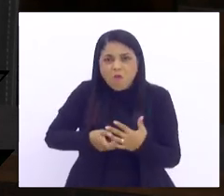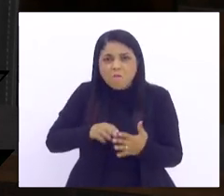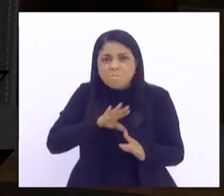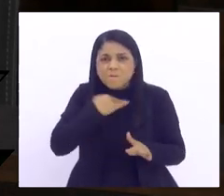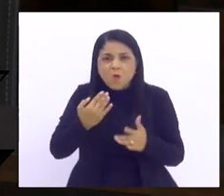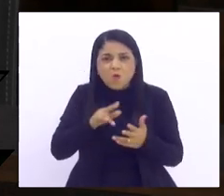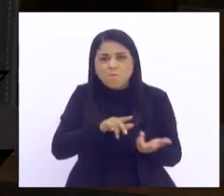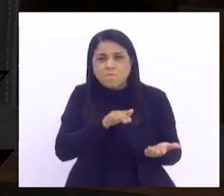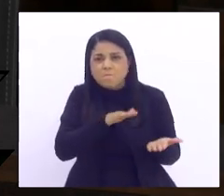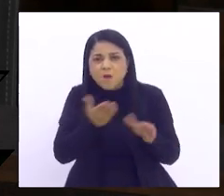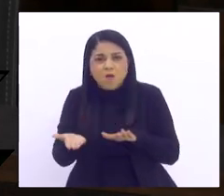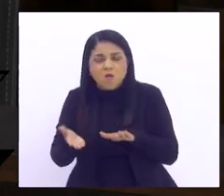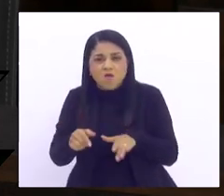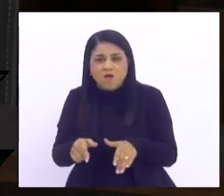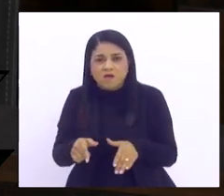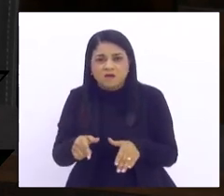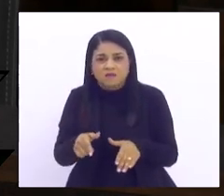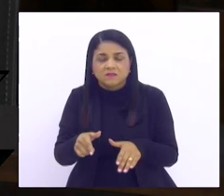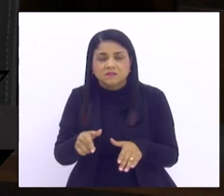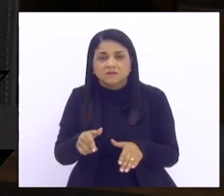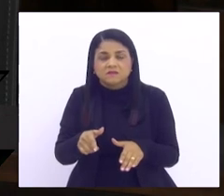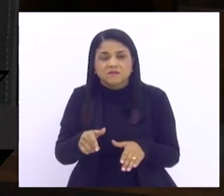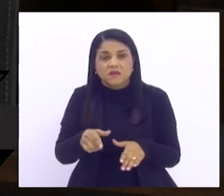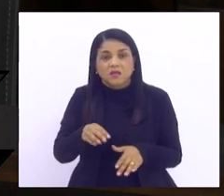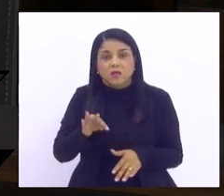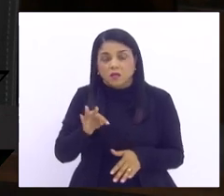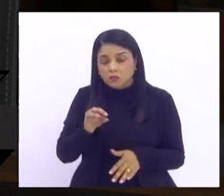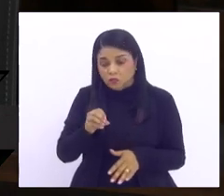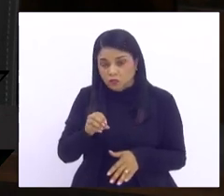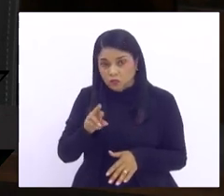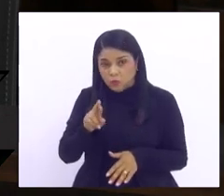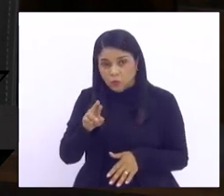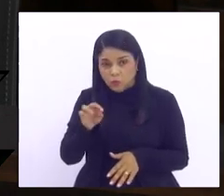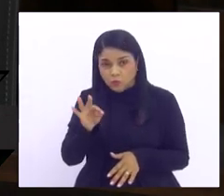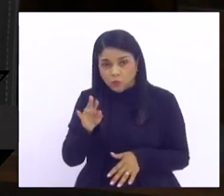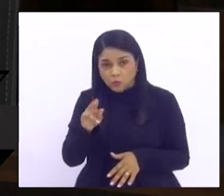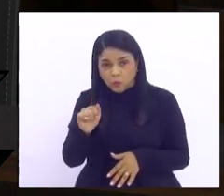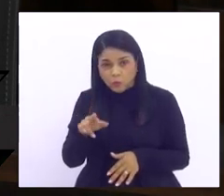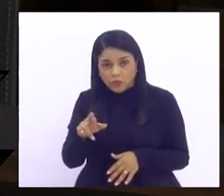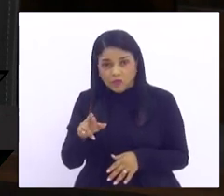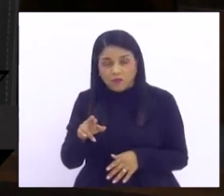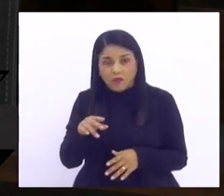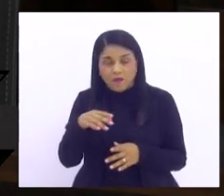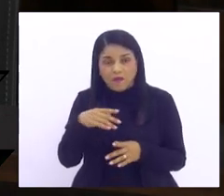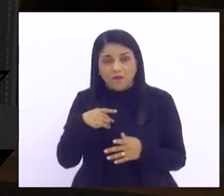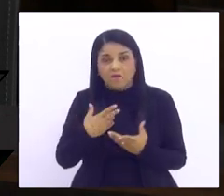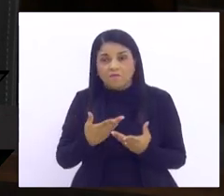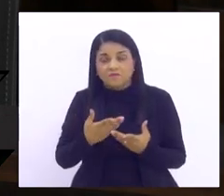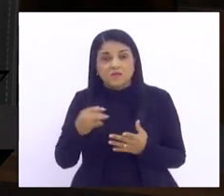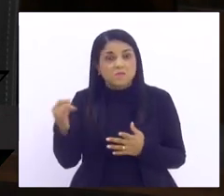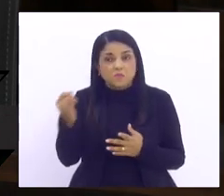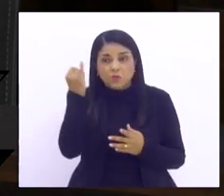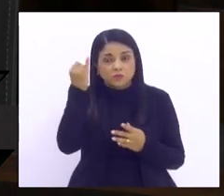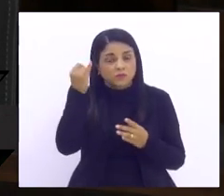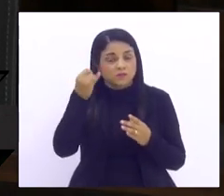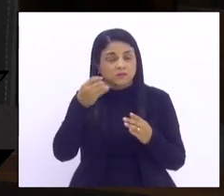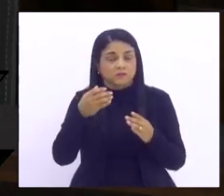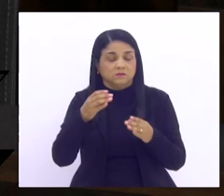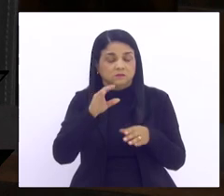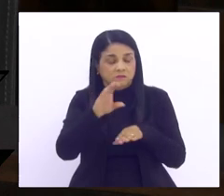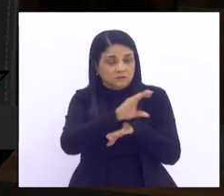E a proibição da tortura, que é um preceito verdadeiro, que está na nossa Constituição, importantíssimo, ele é invocado